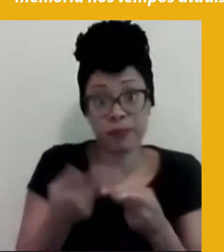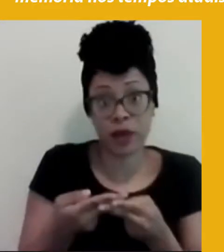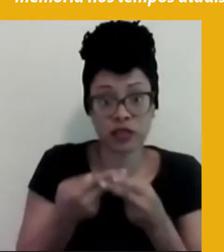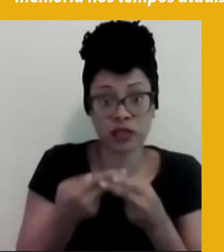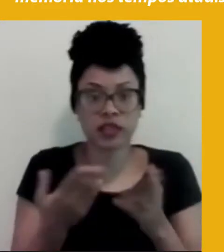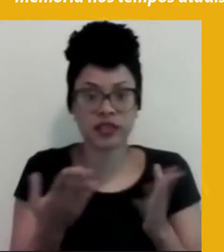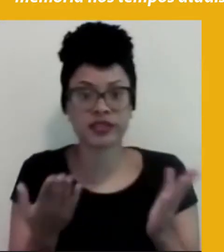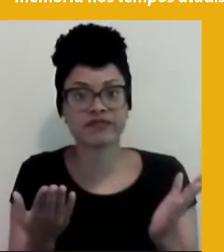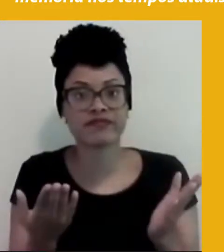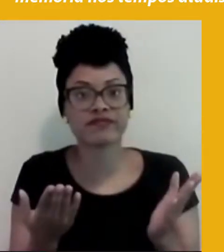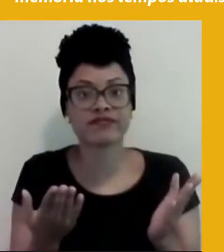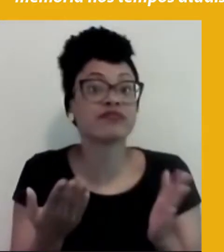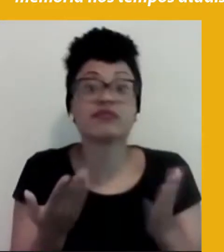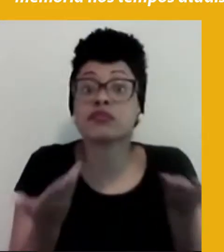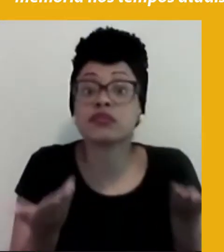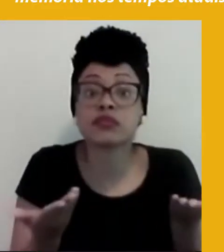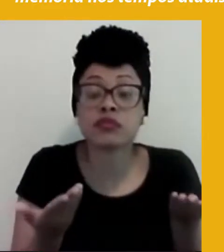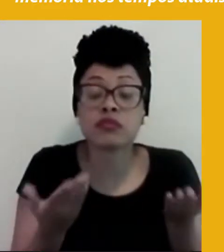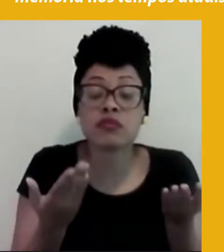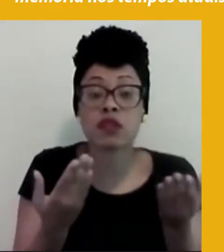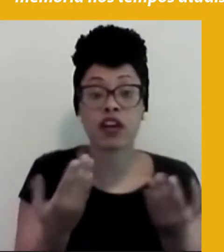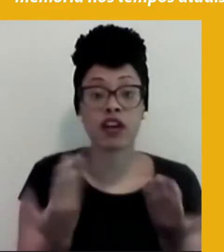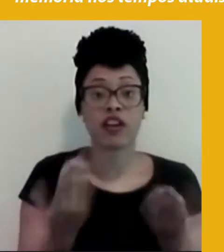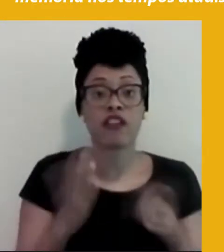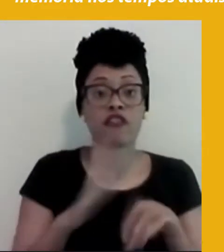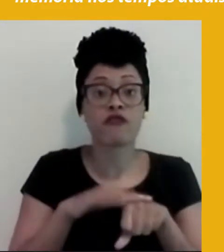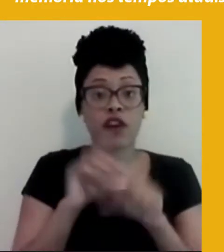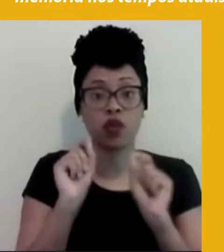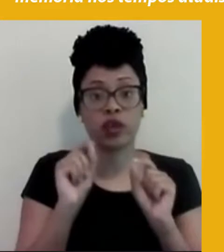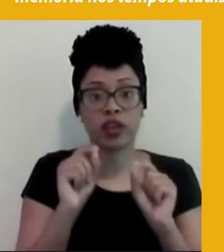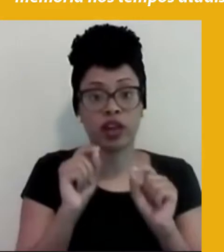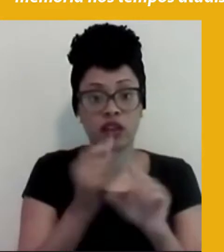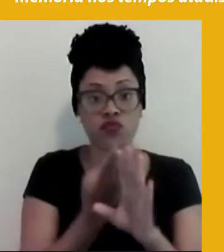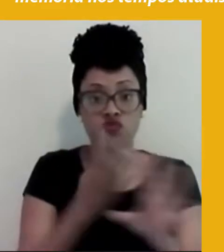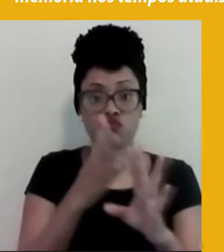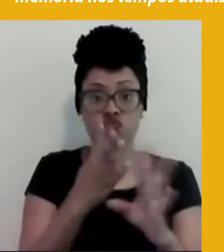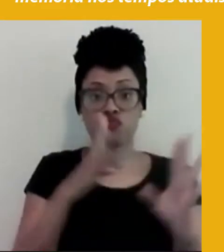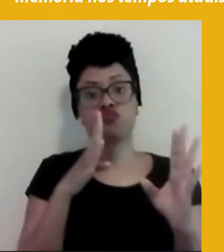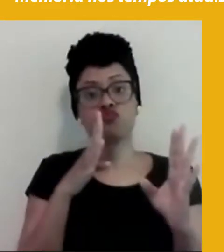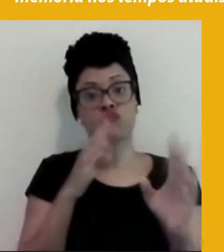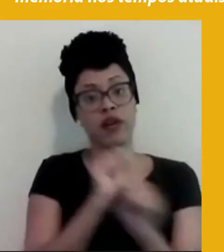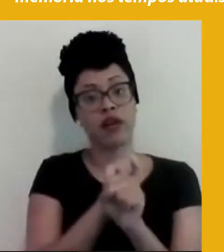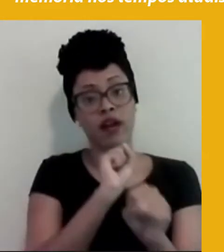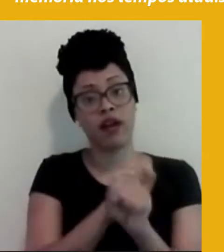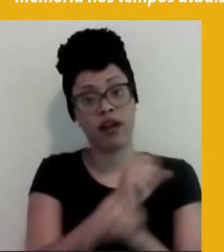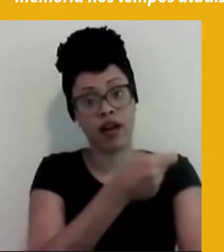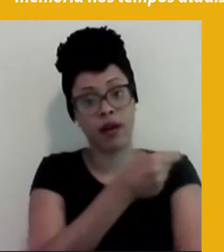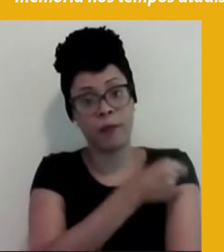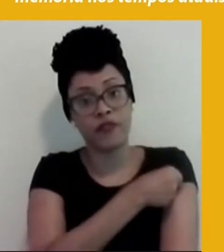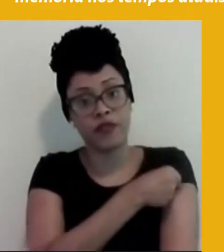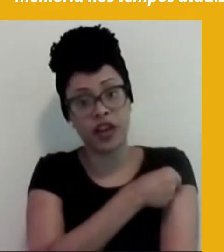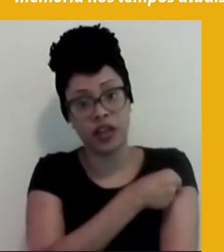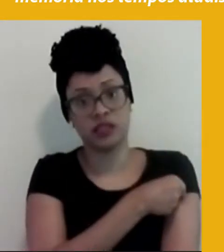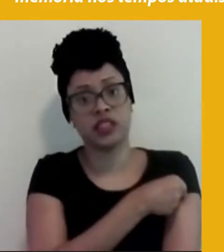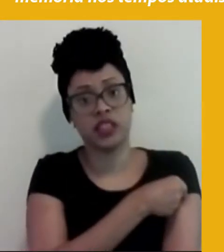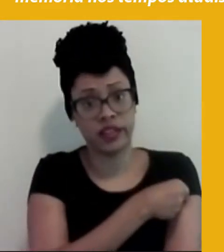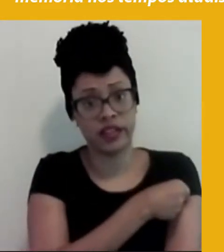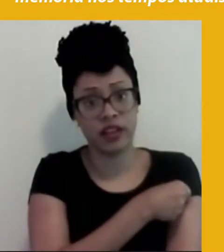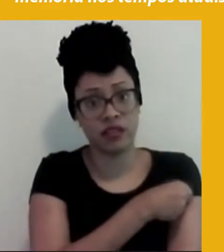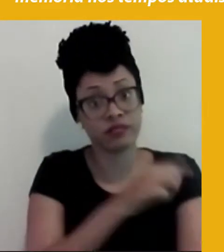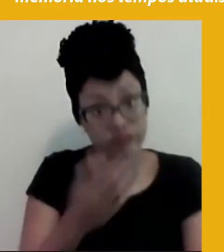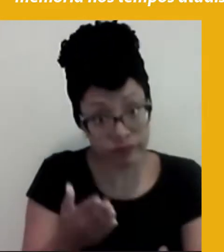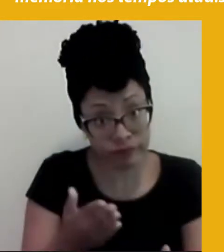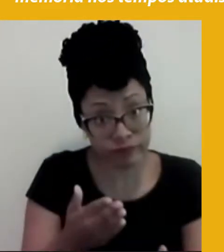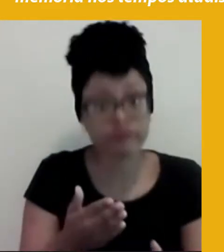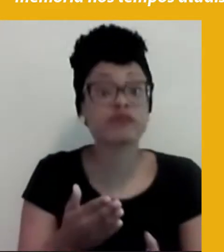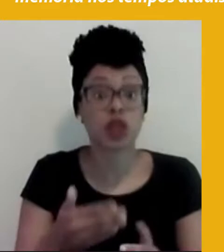muitas vezes nesse governo. Mas o ponto central aqui é que tudo começa lá atrás, quando a gente aceita